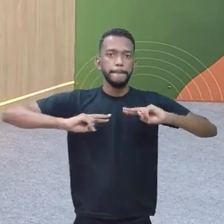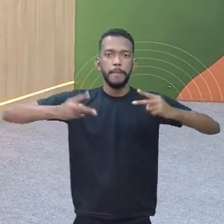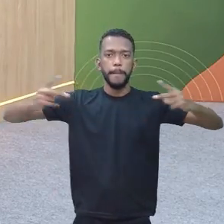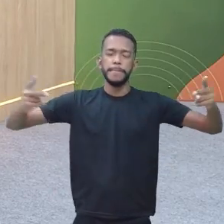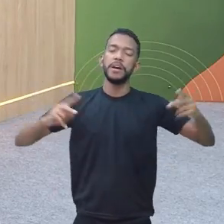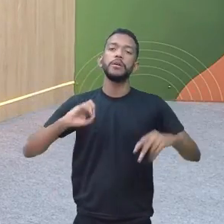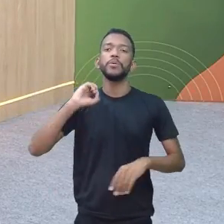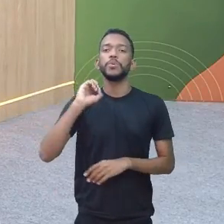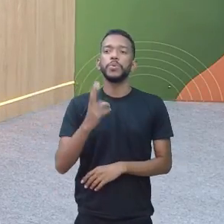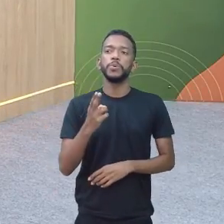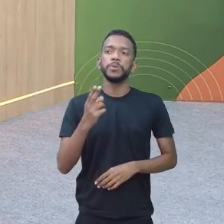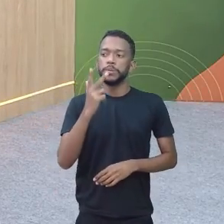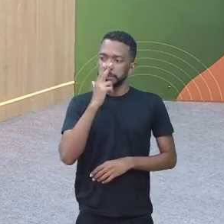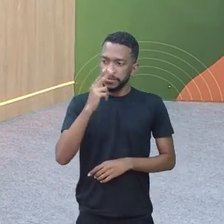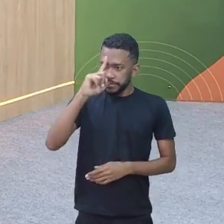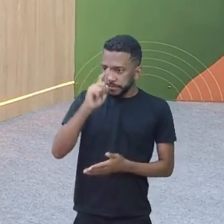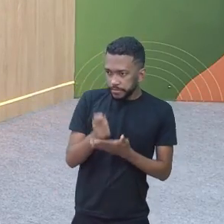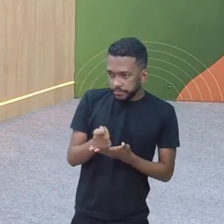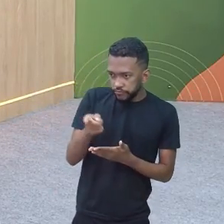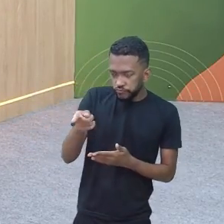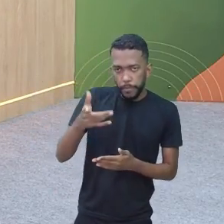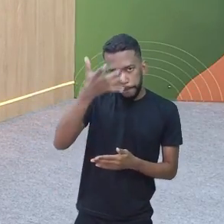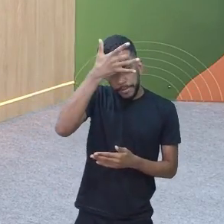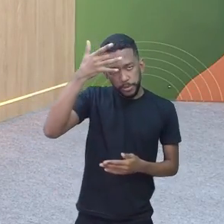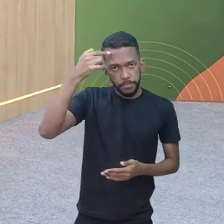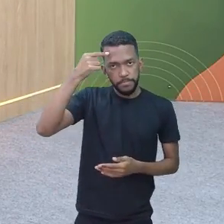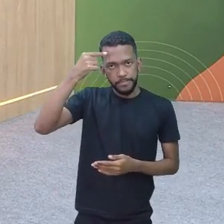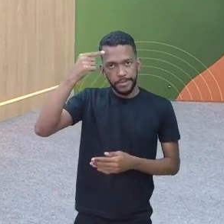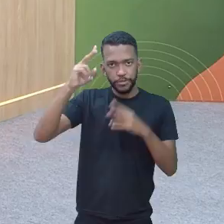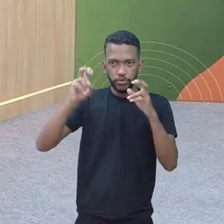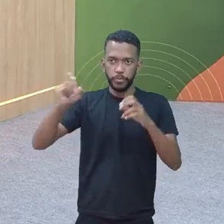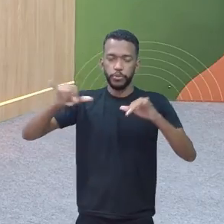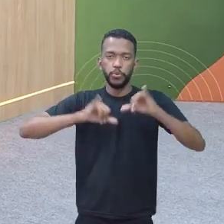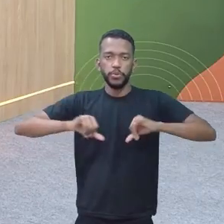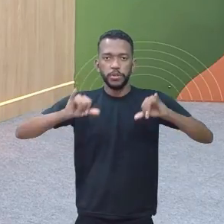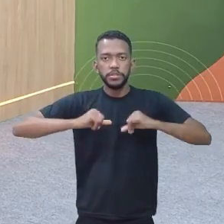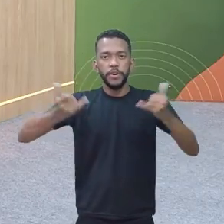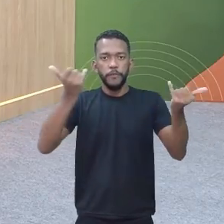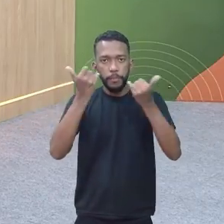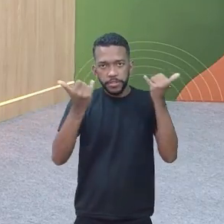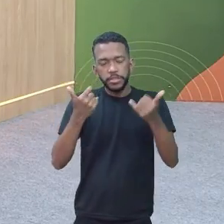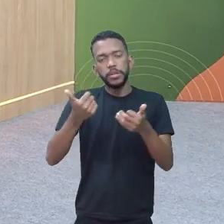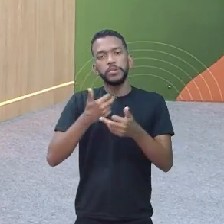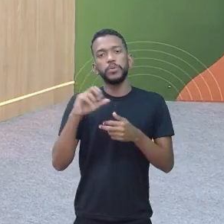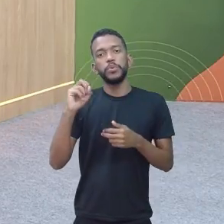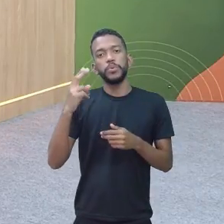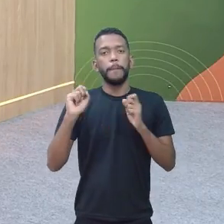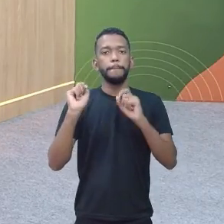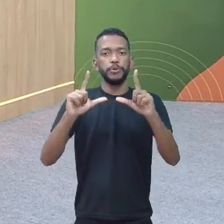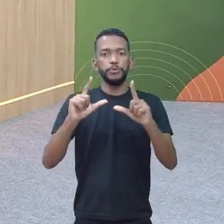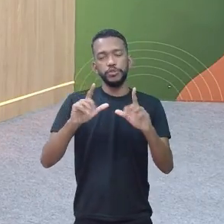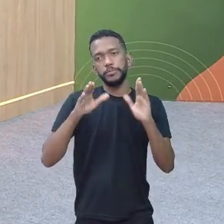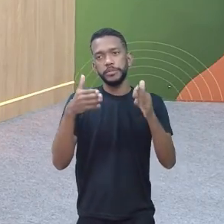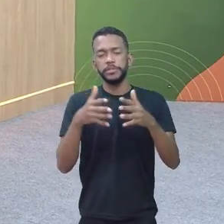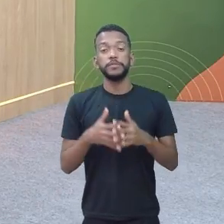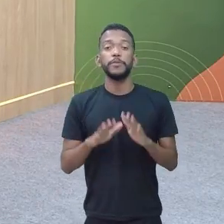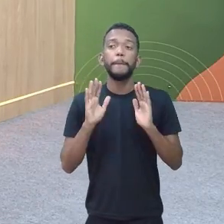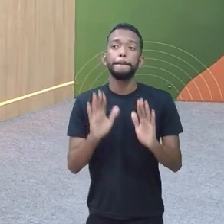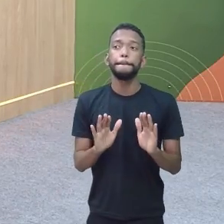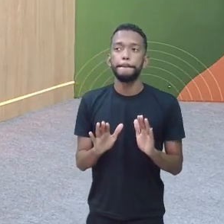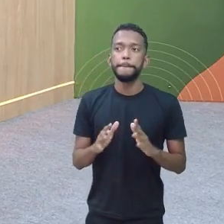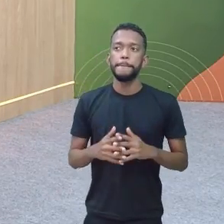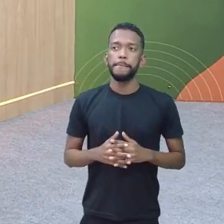mundo e definir como as pessoas pensam com relação à notícia, à informação ou a algum post específico.